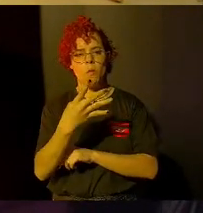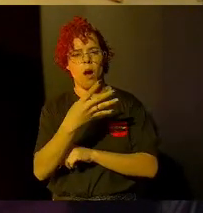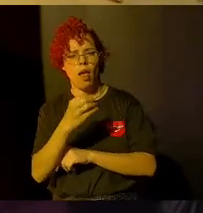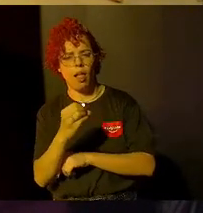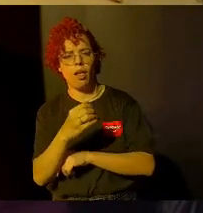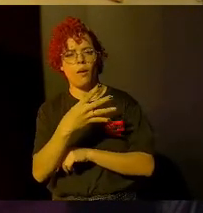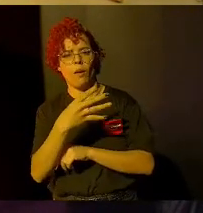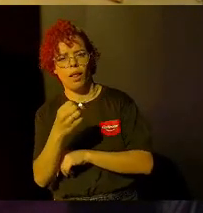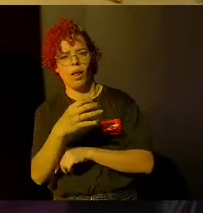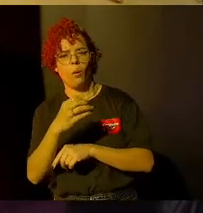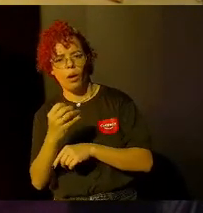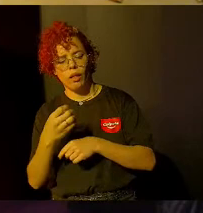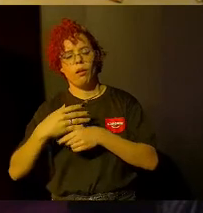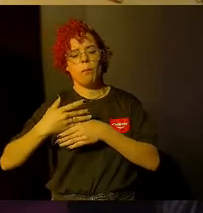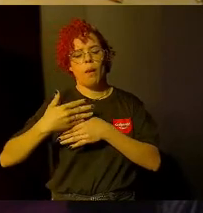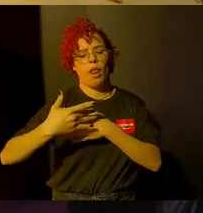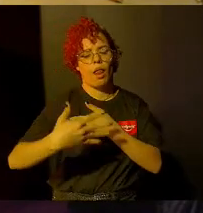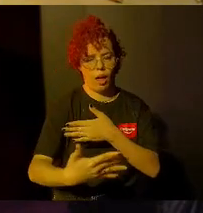40 40